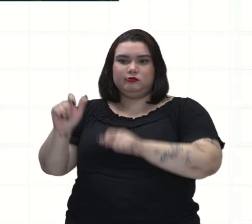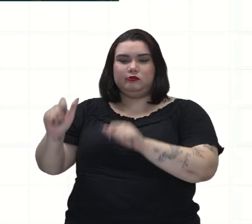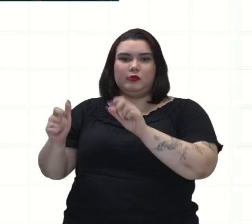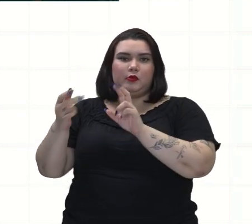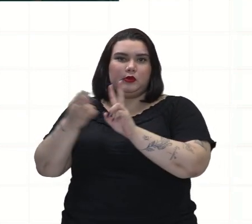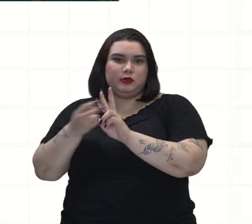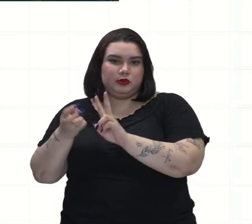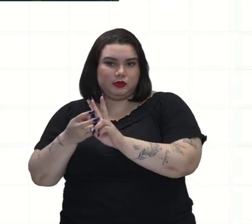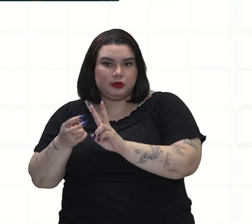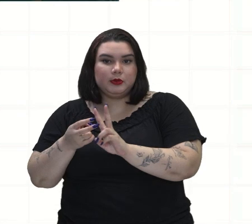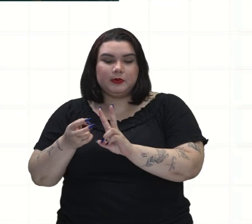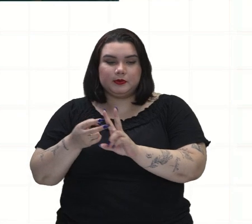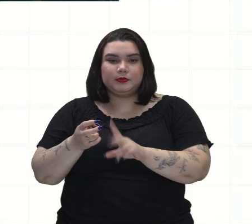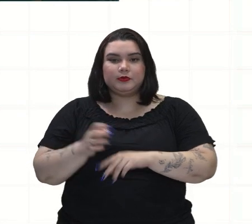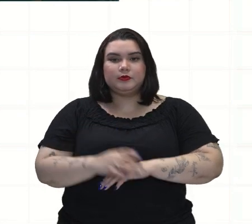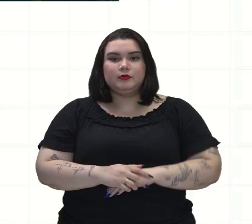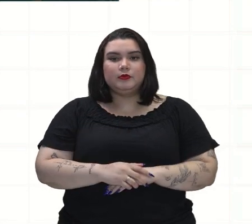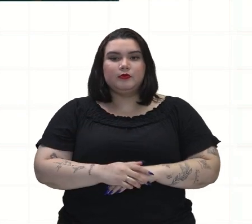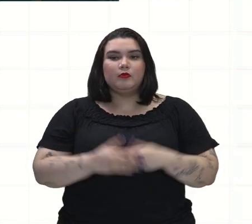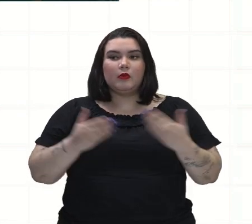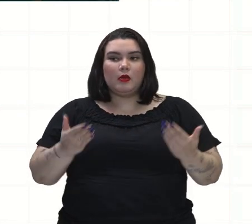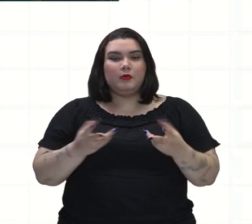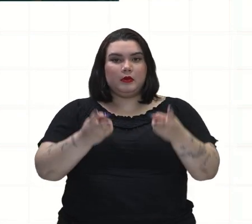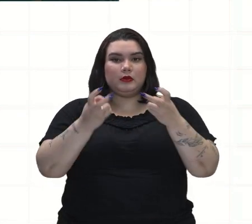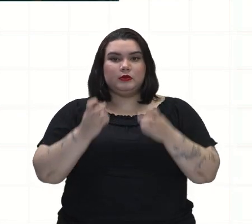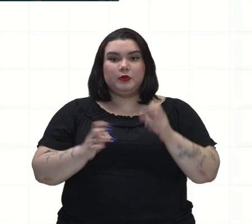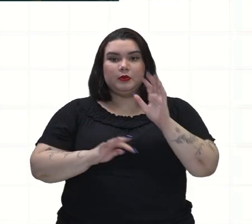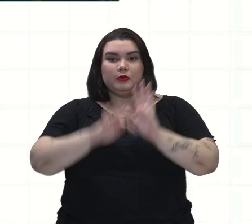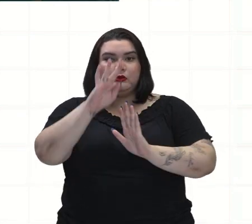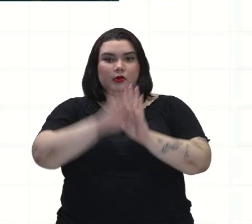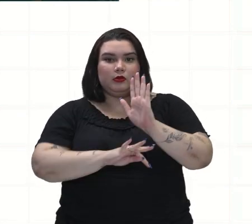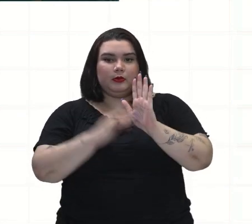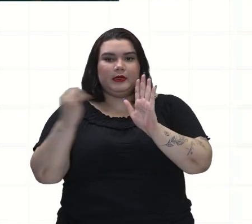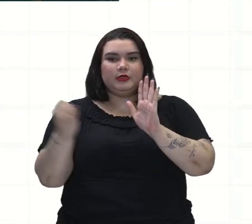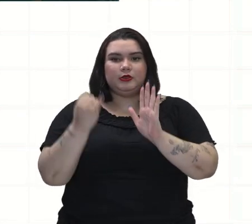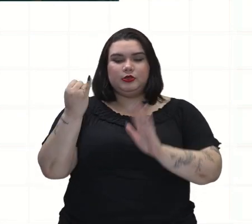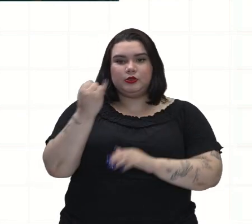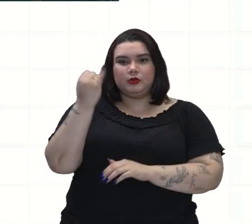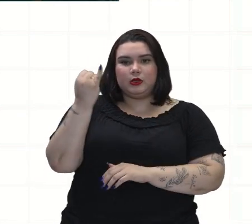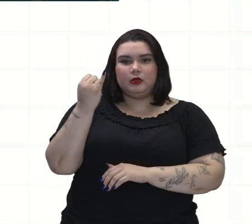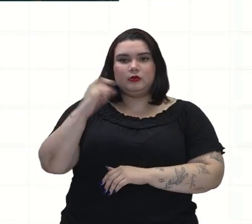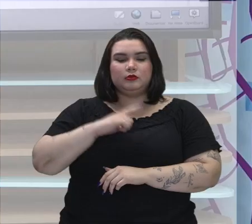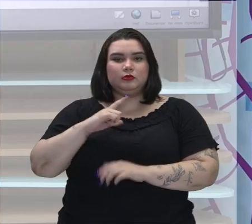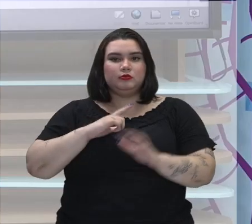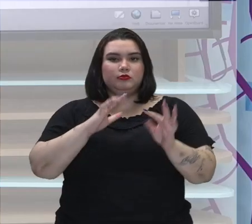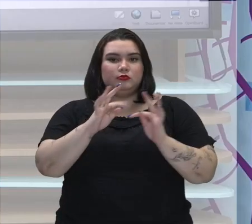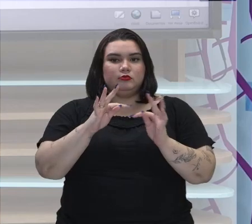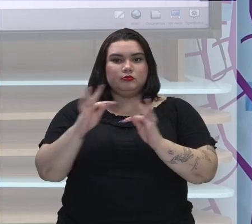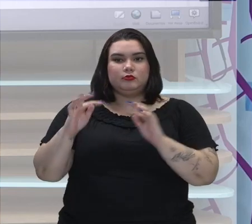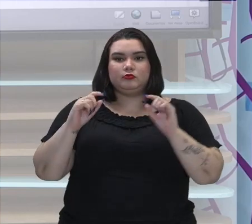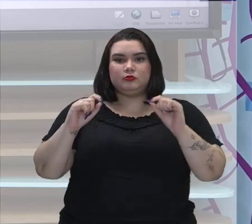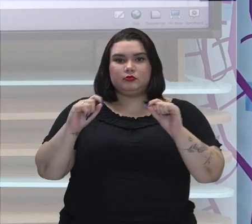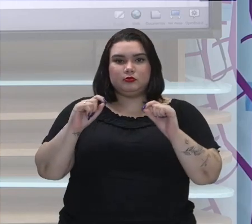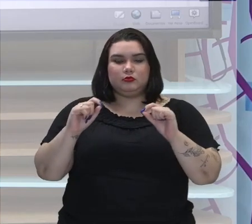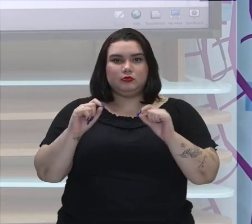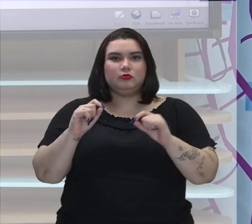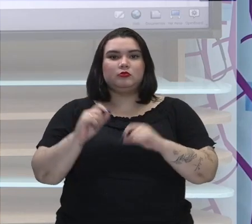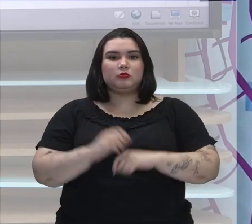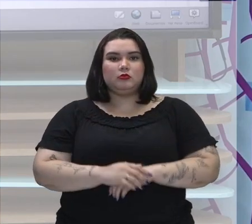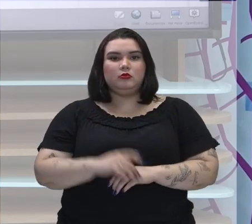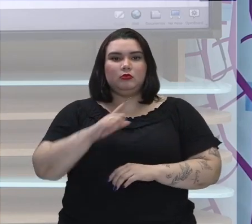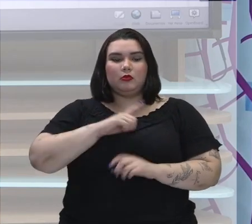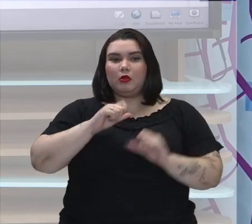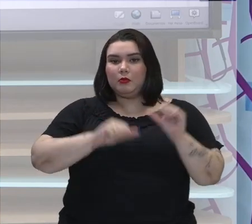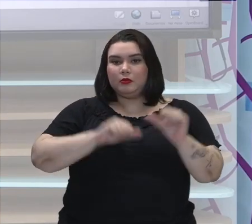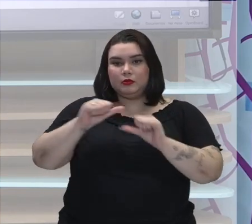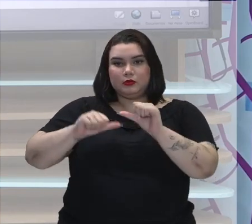Olha só, esse nosso texto ele é muito importante para tratarmos do quê? De